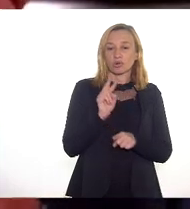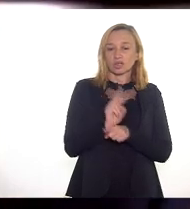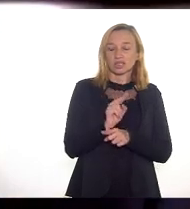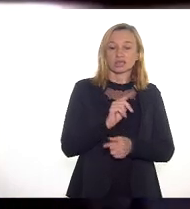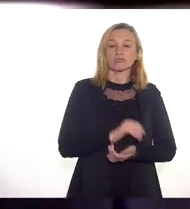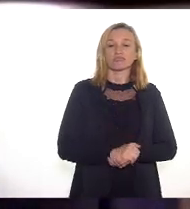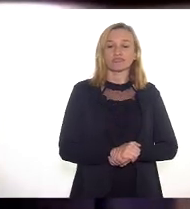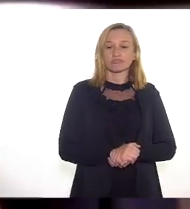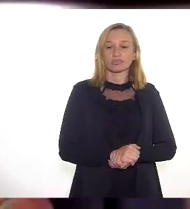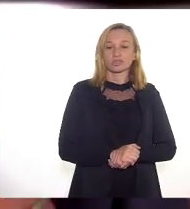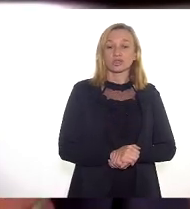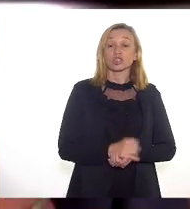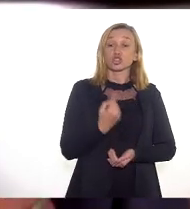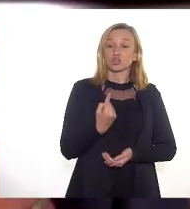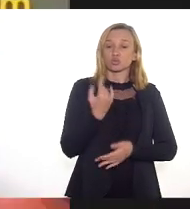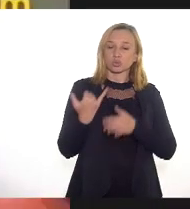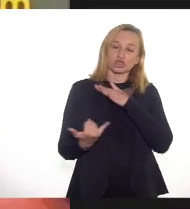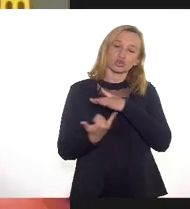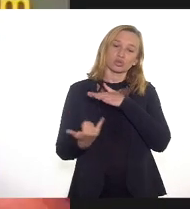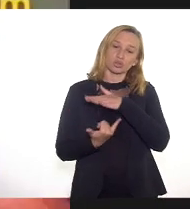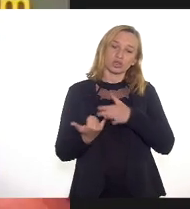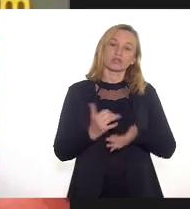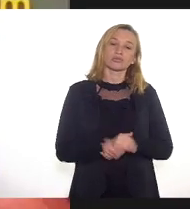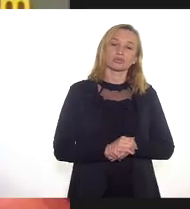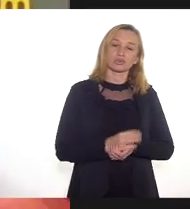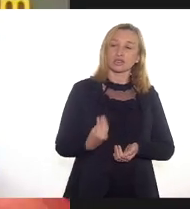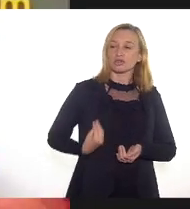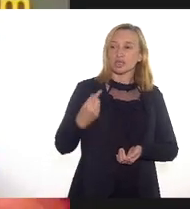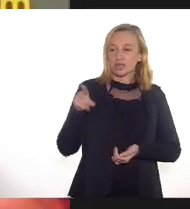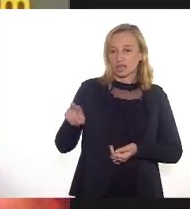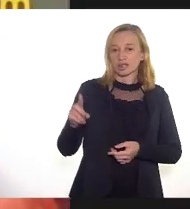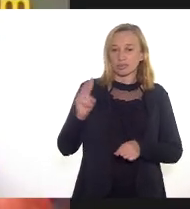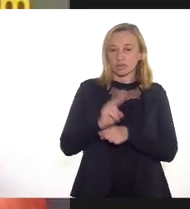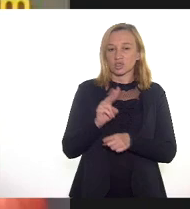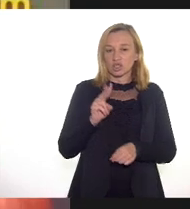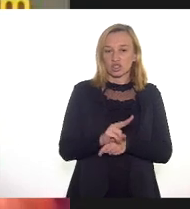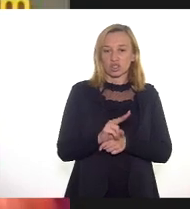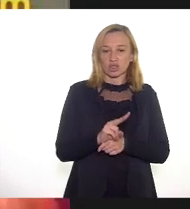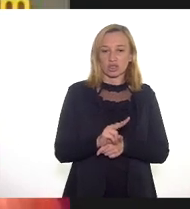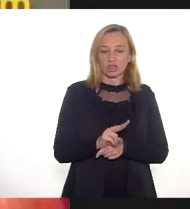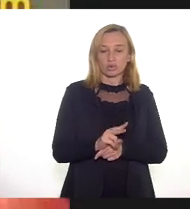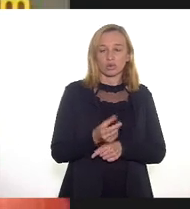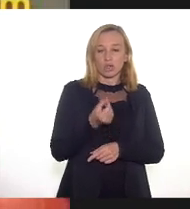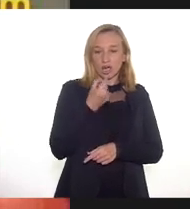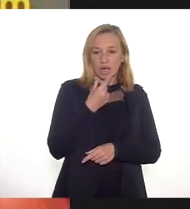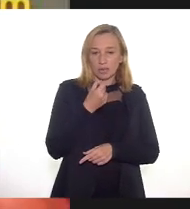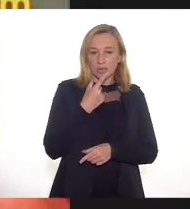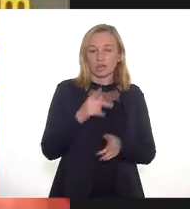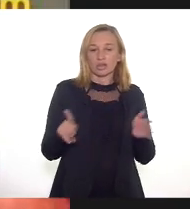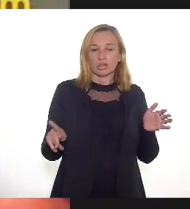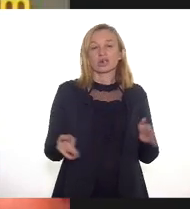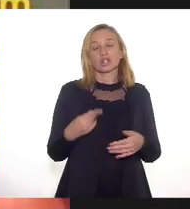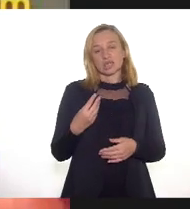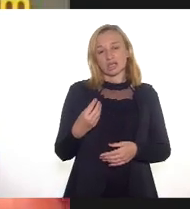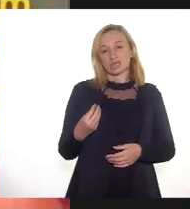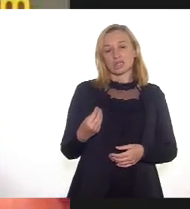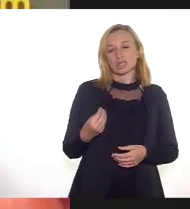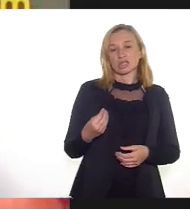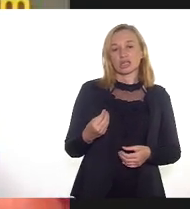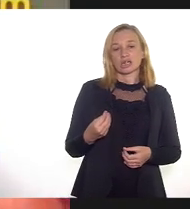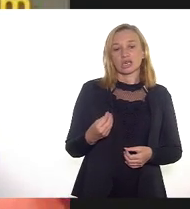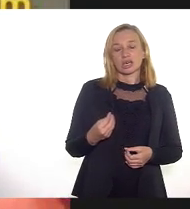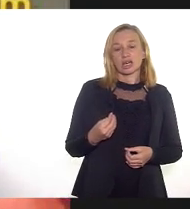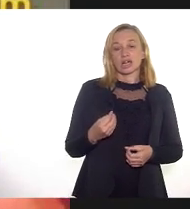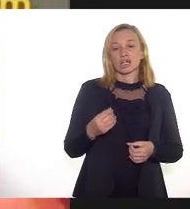né, de uma instituição que está aí para defender uma medicação que faz falta àquelas